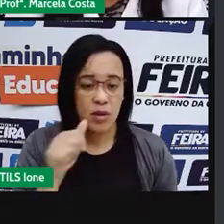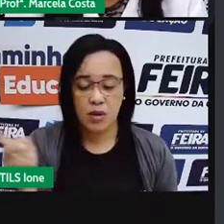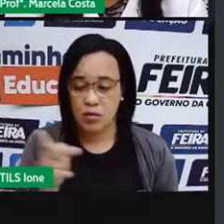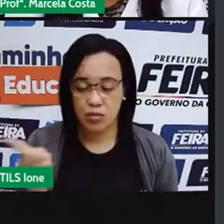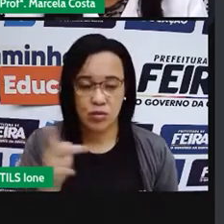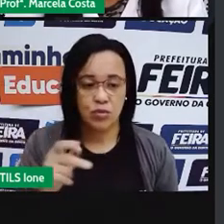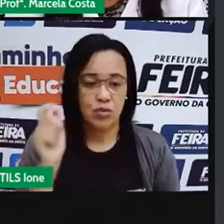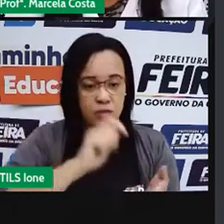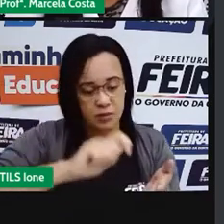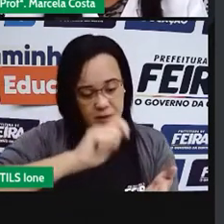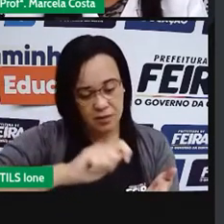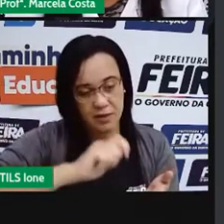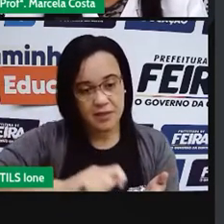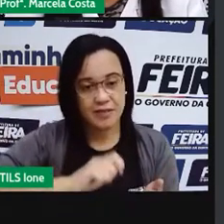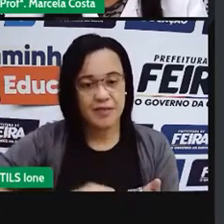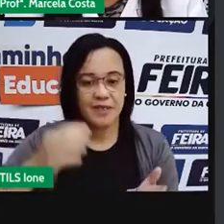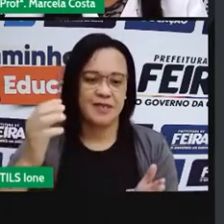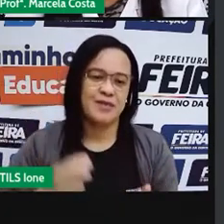autores.